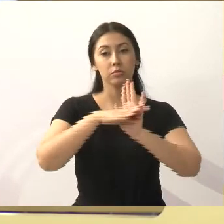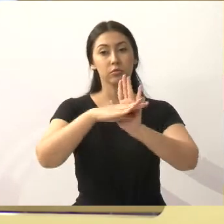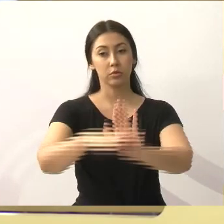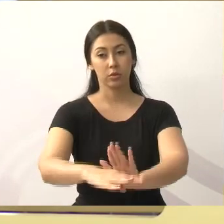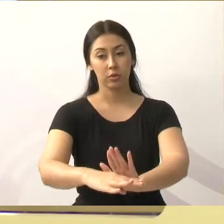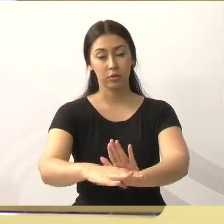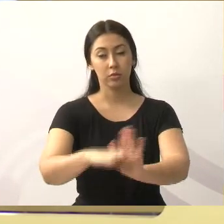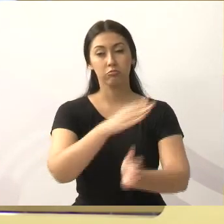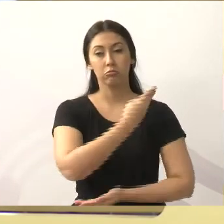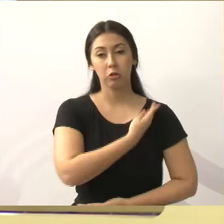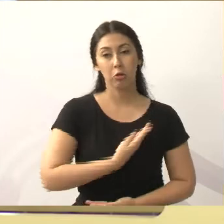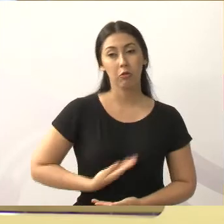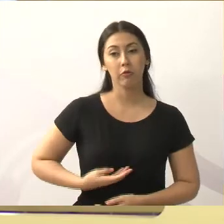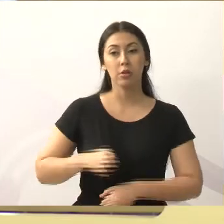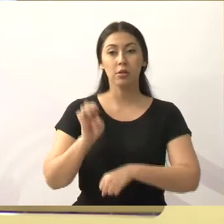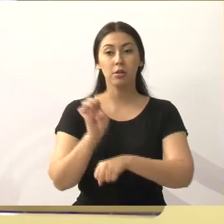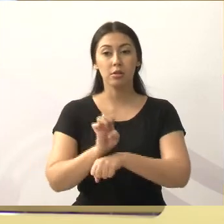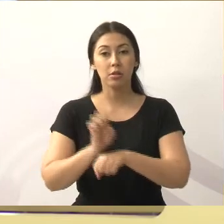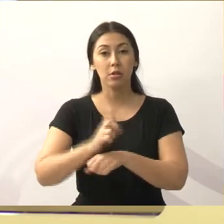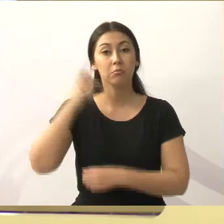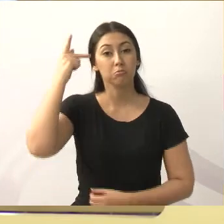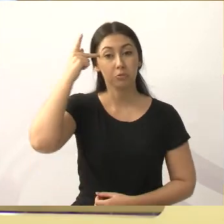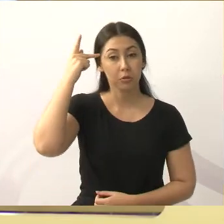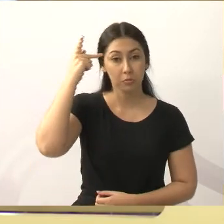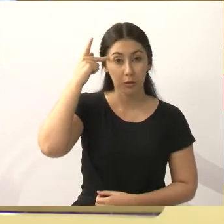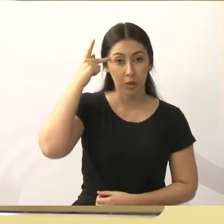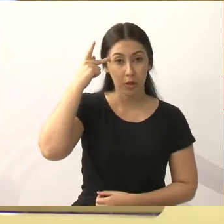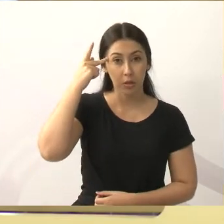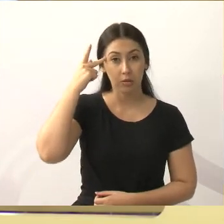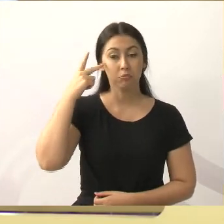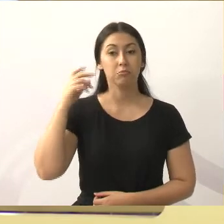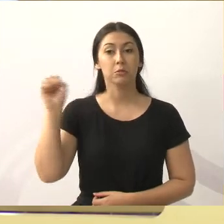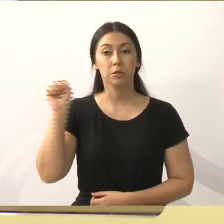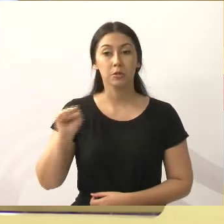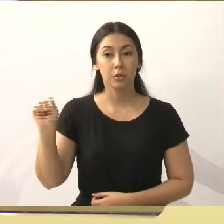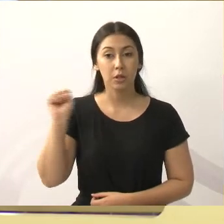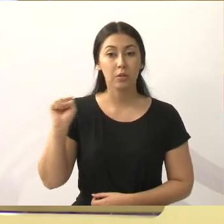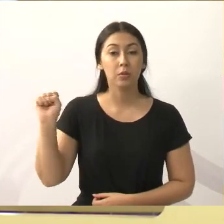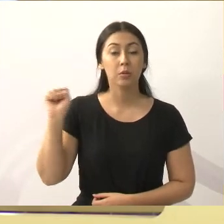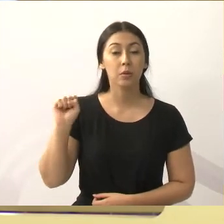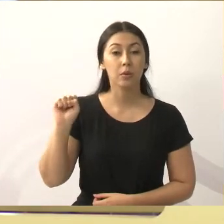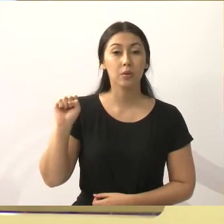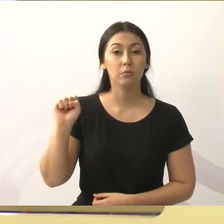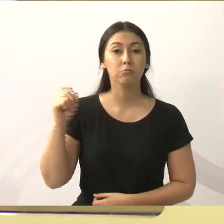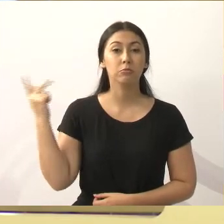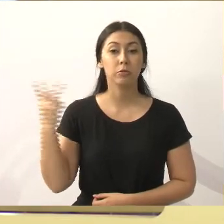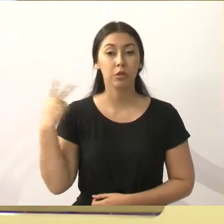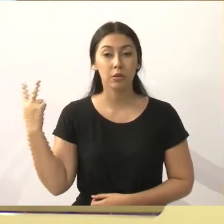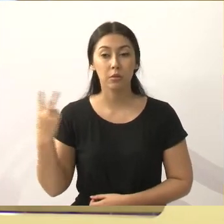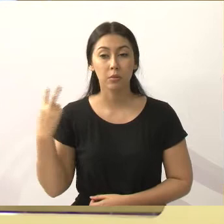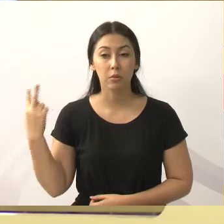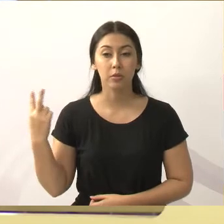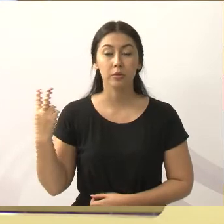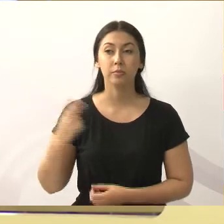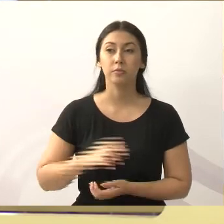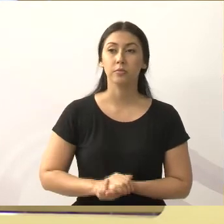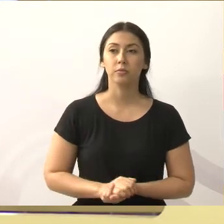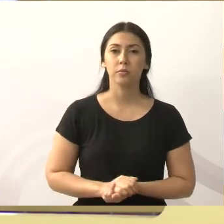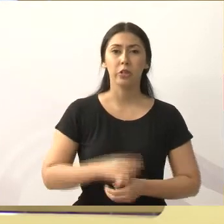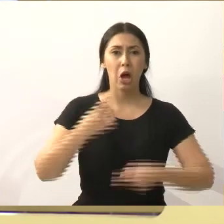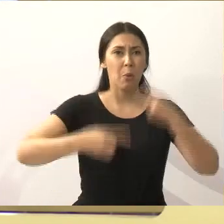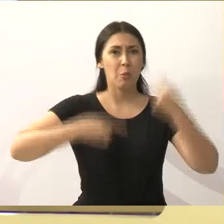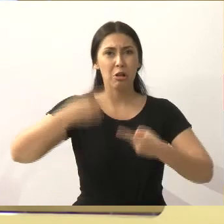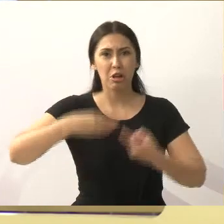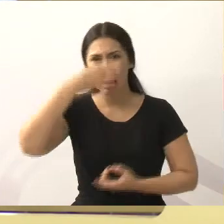governo do estado de São Paulo, de senador, de vereador. Político não